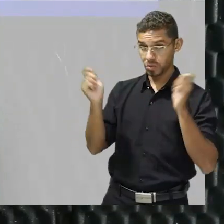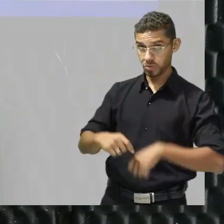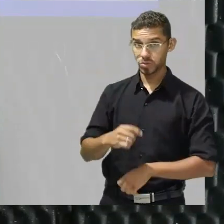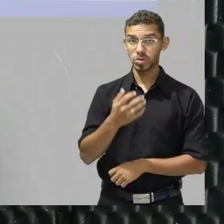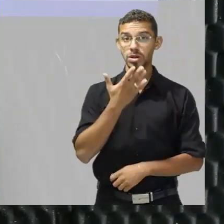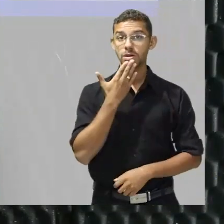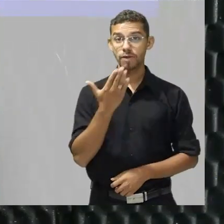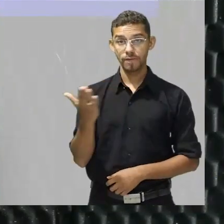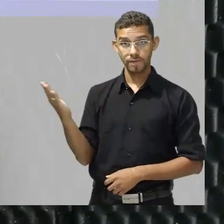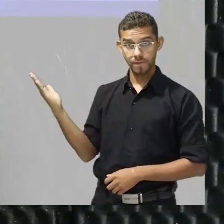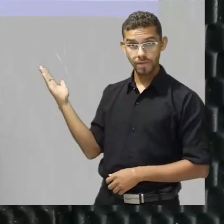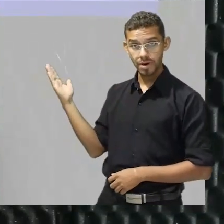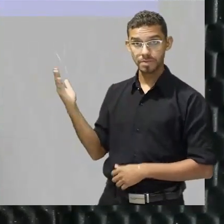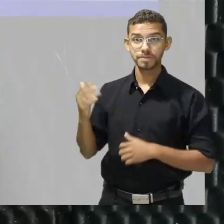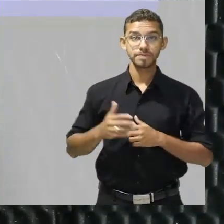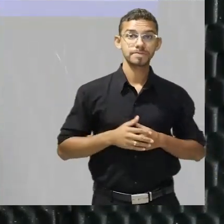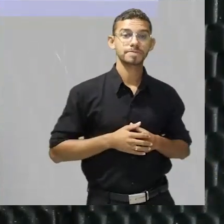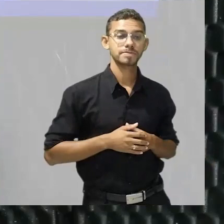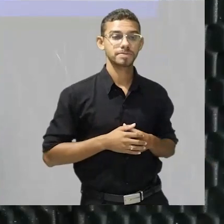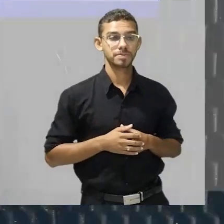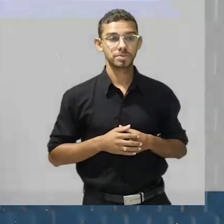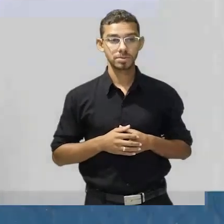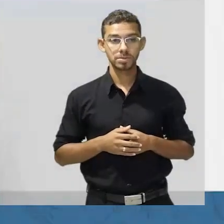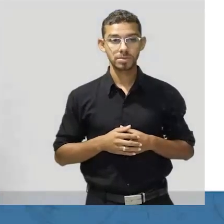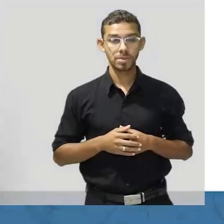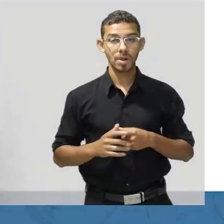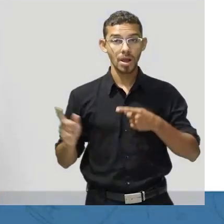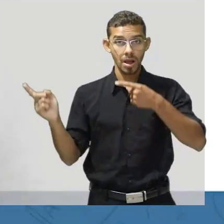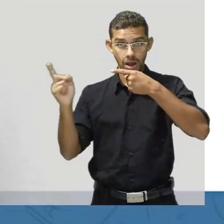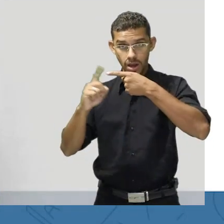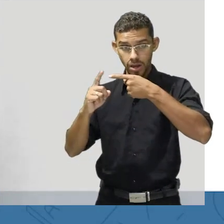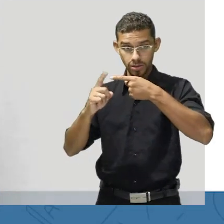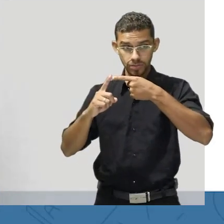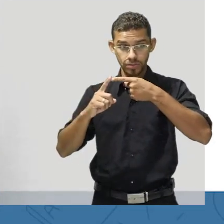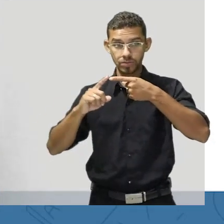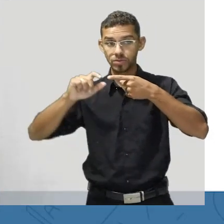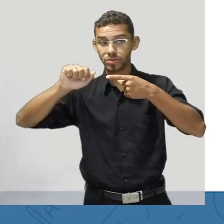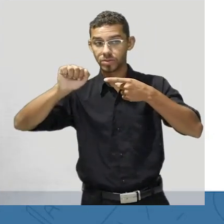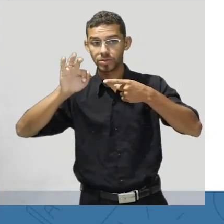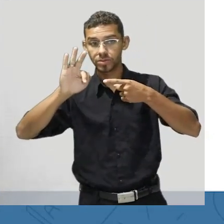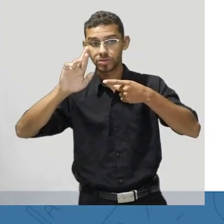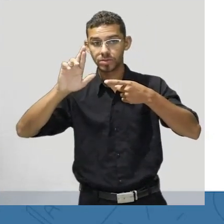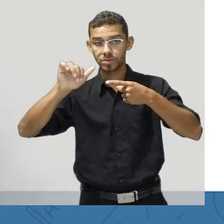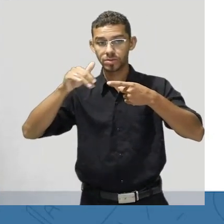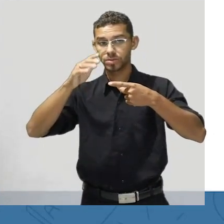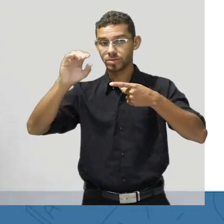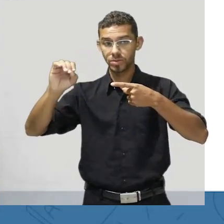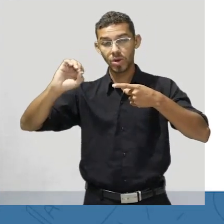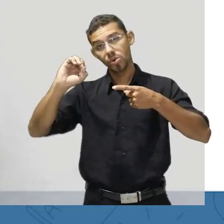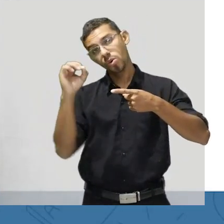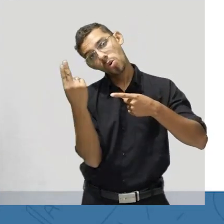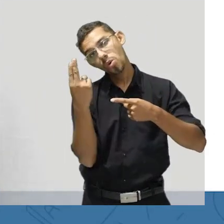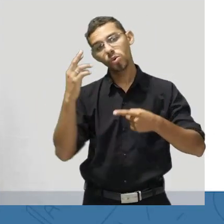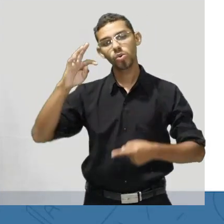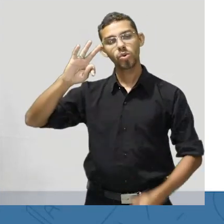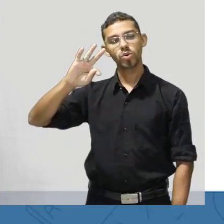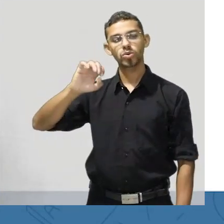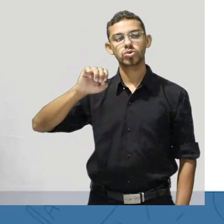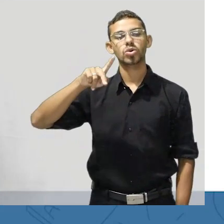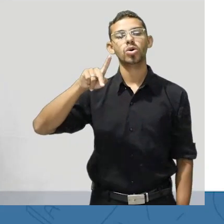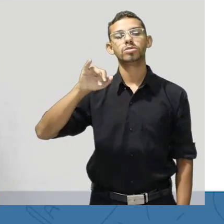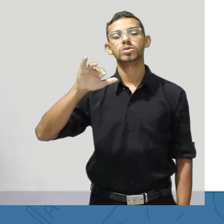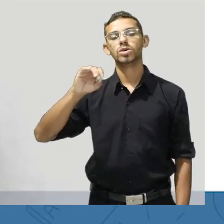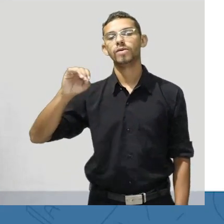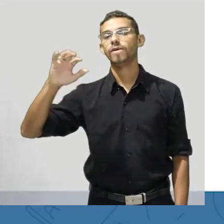ver então como podemos fazer isso afirmação ou tópico frasal o primeiro elemento do parágrafo